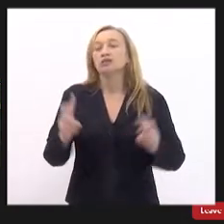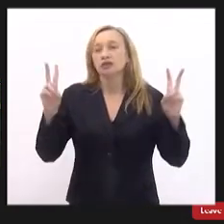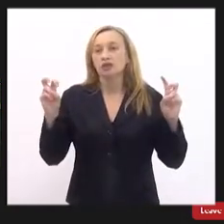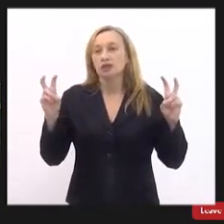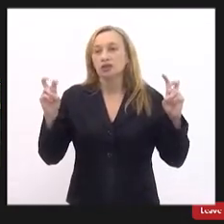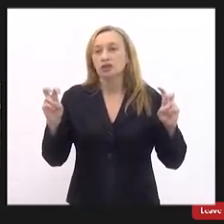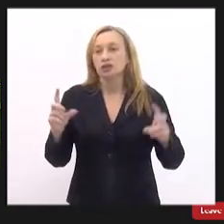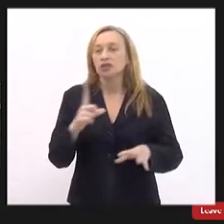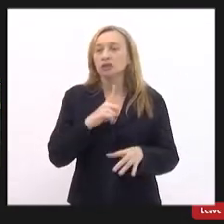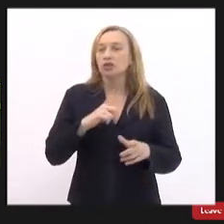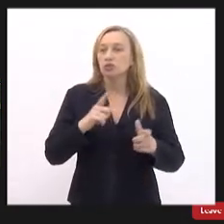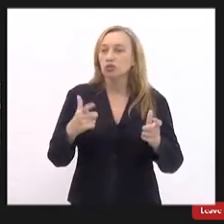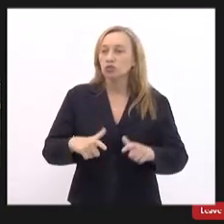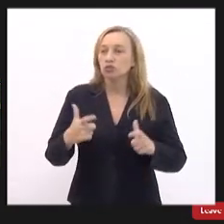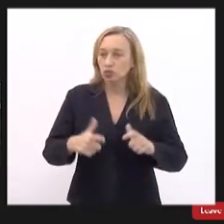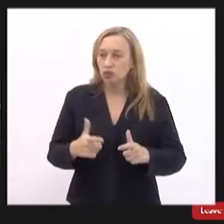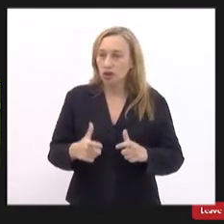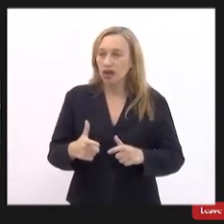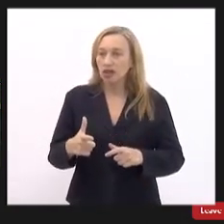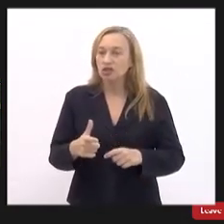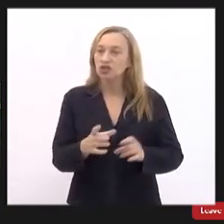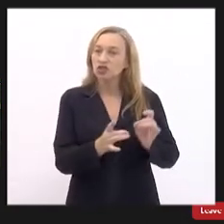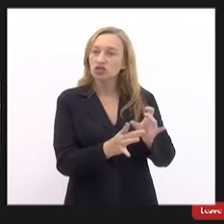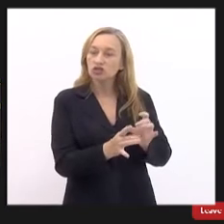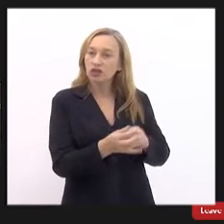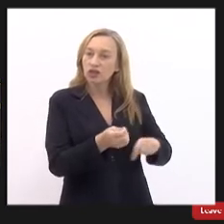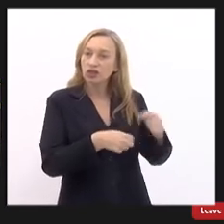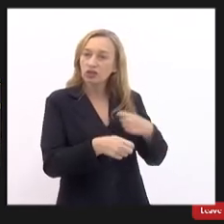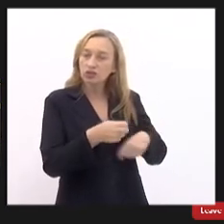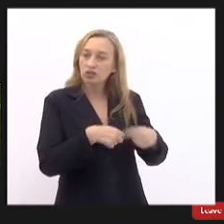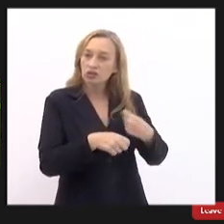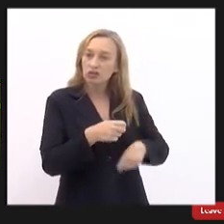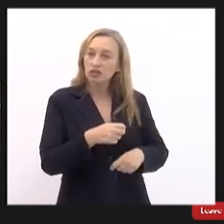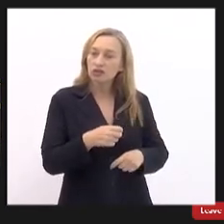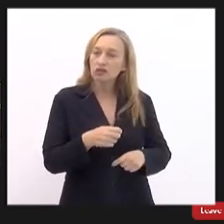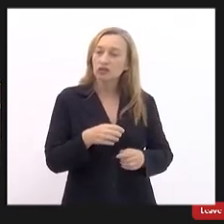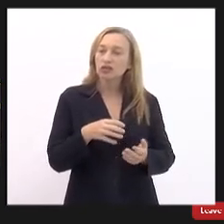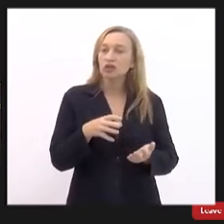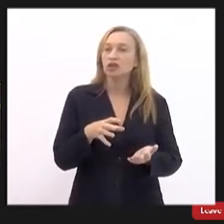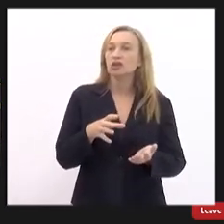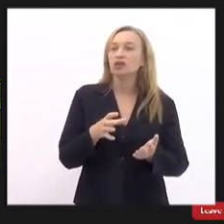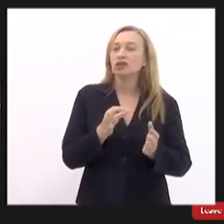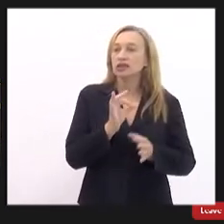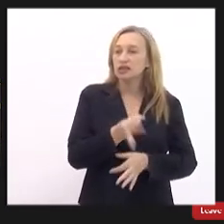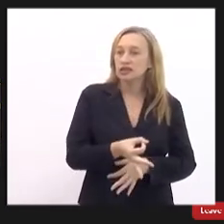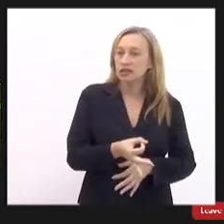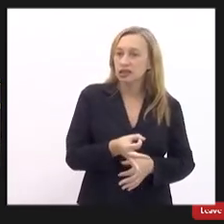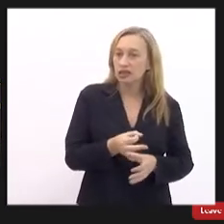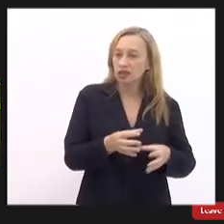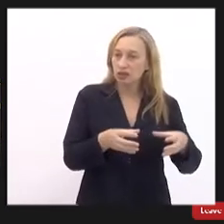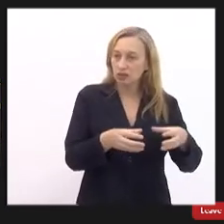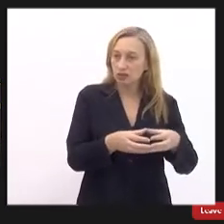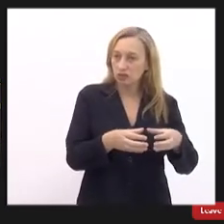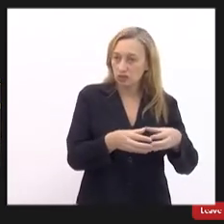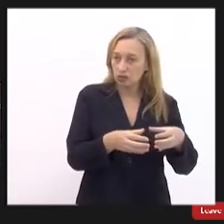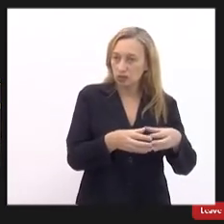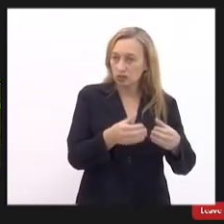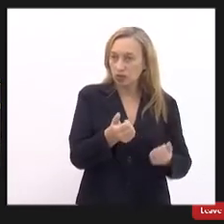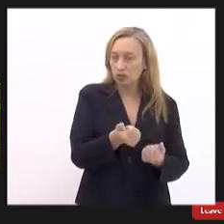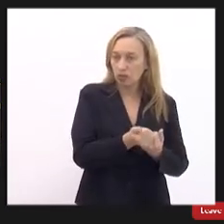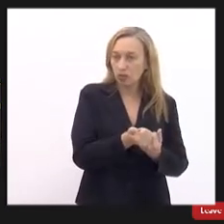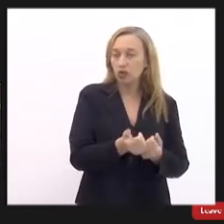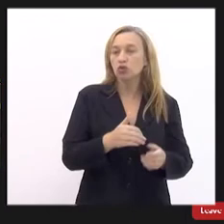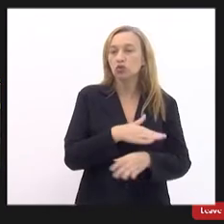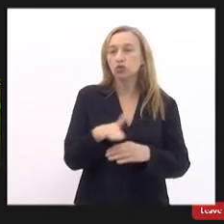de termos espaços de comercialização fixo e não, né? de todo um